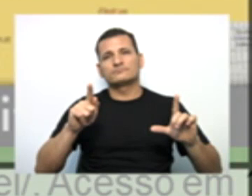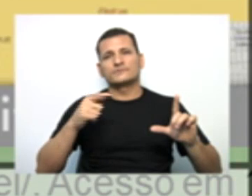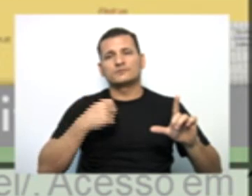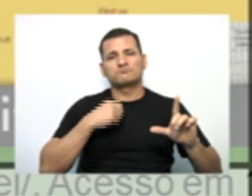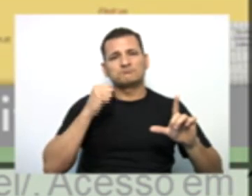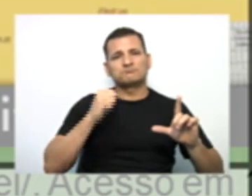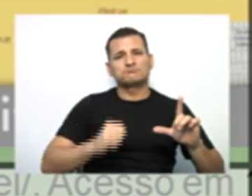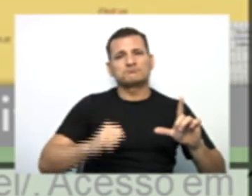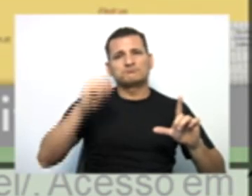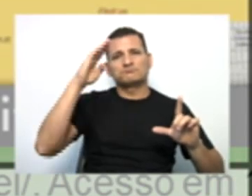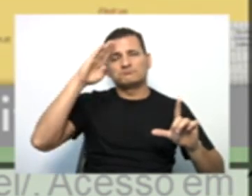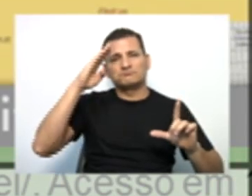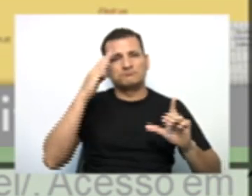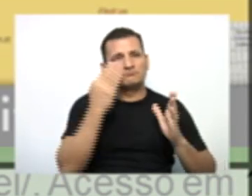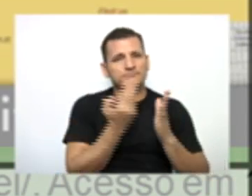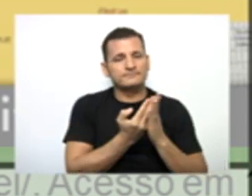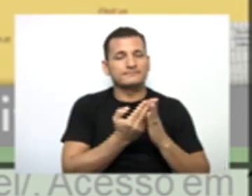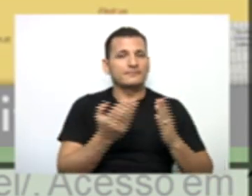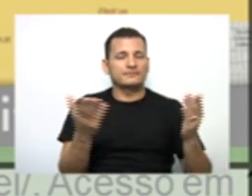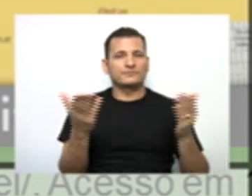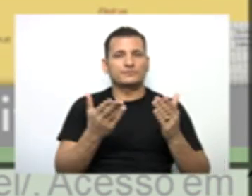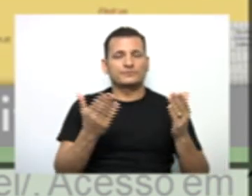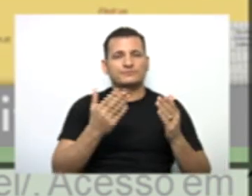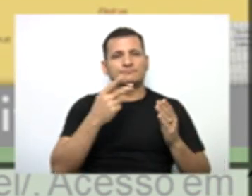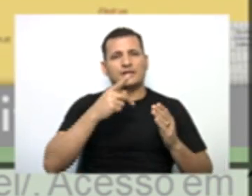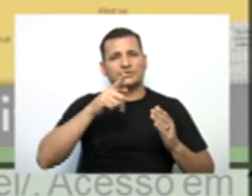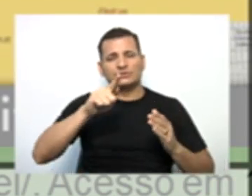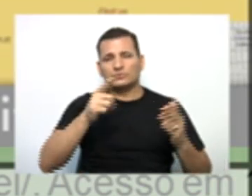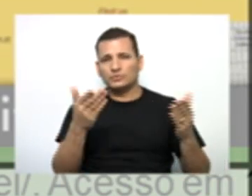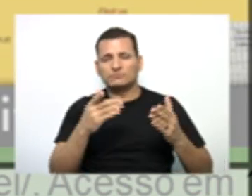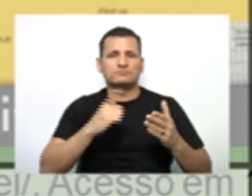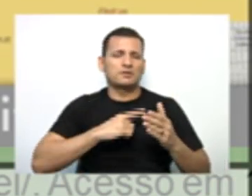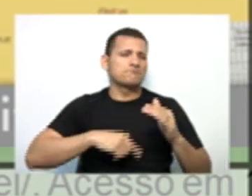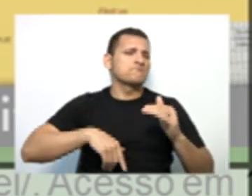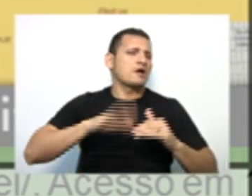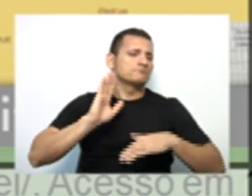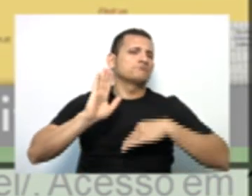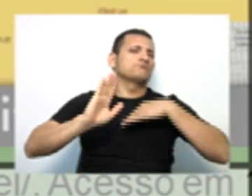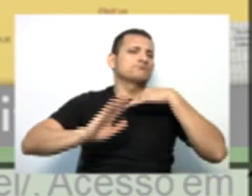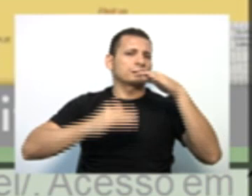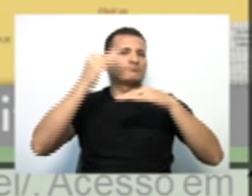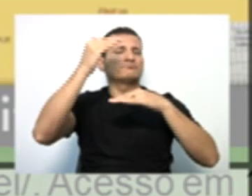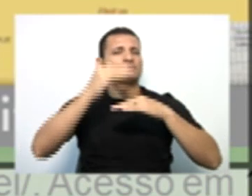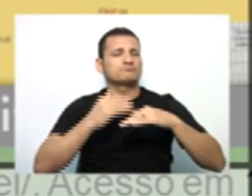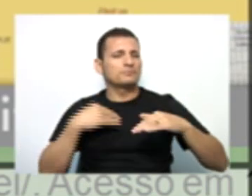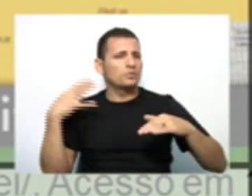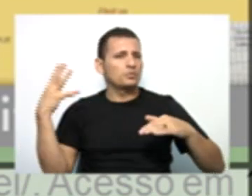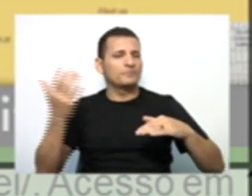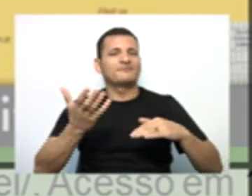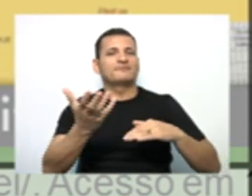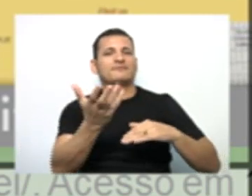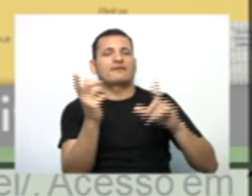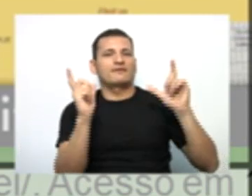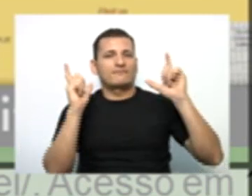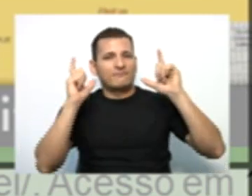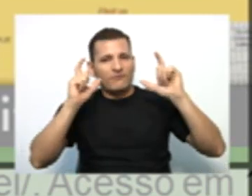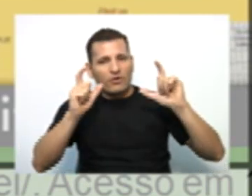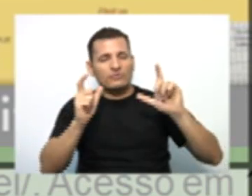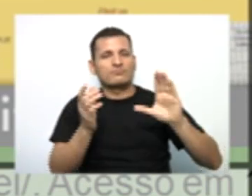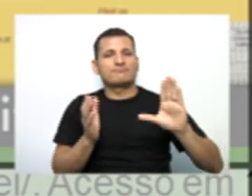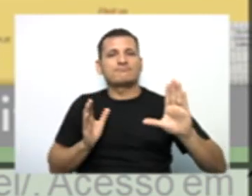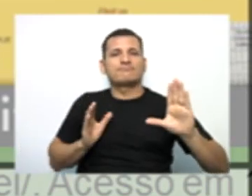confiar. Hoje em dia, as páginas estão mais modernas e todo mundo quer uma foto de fundo, que